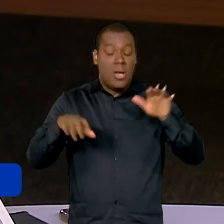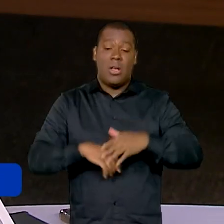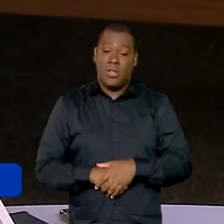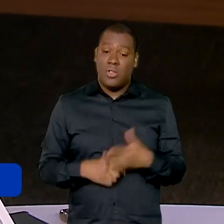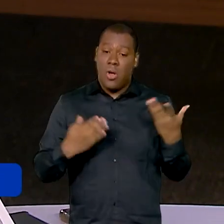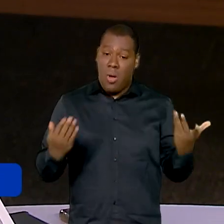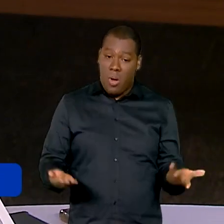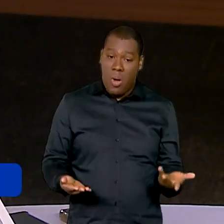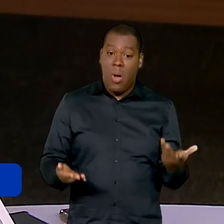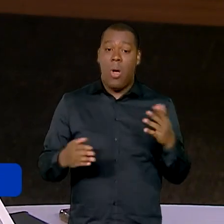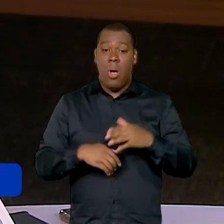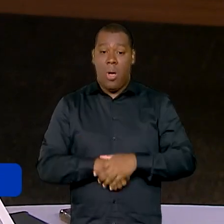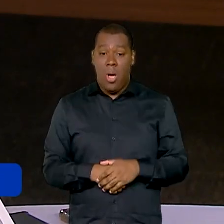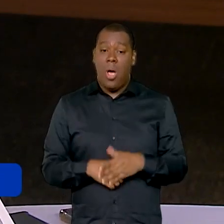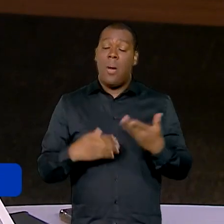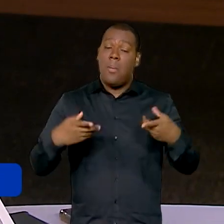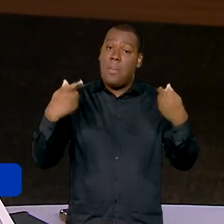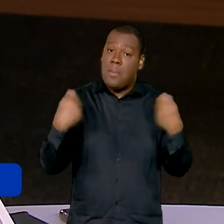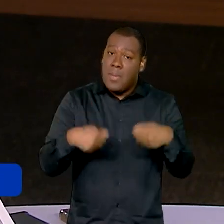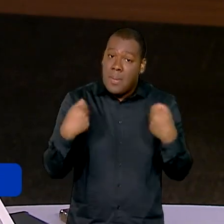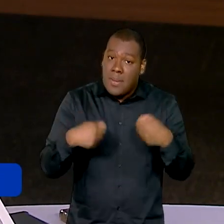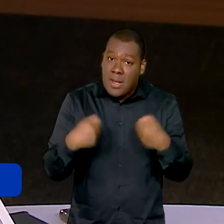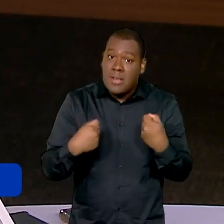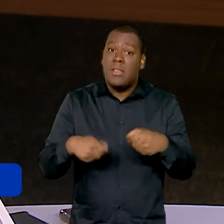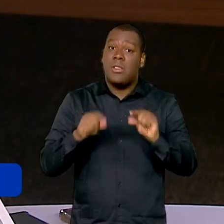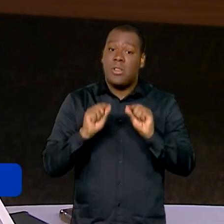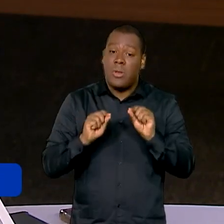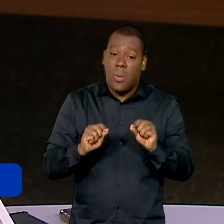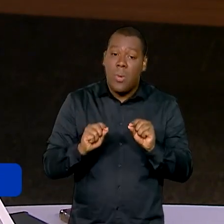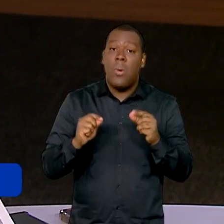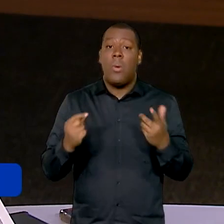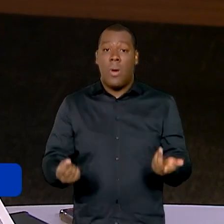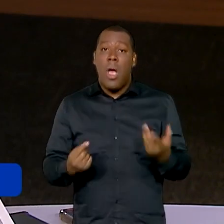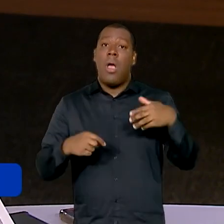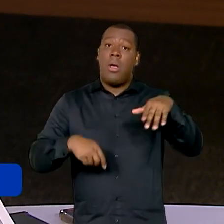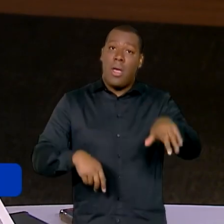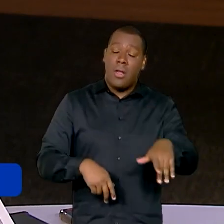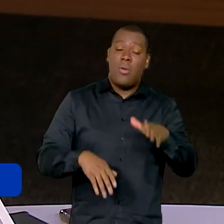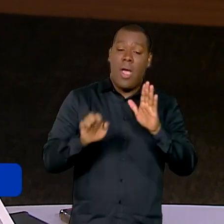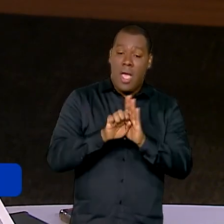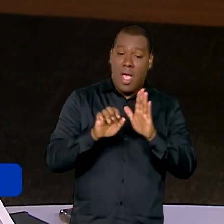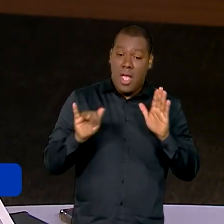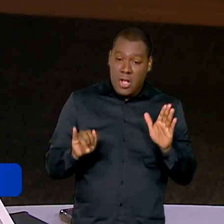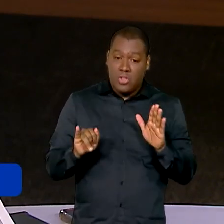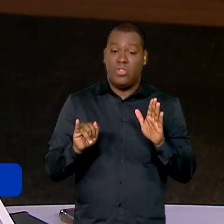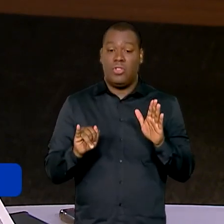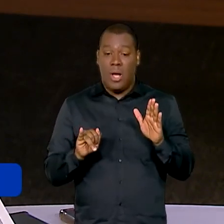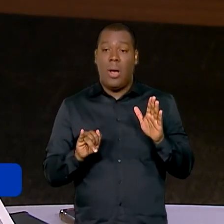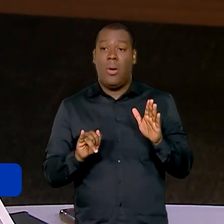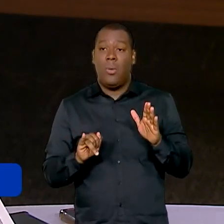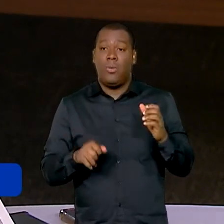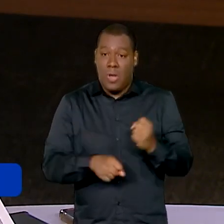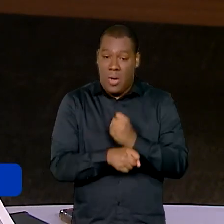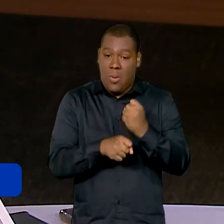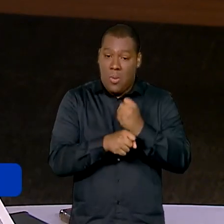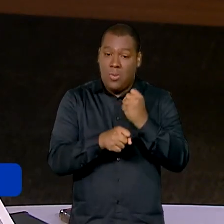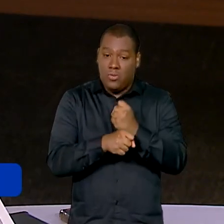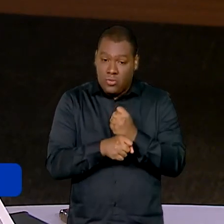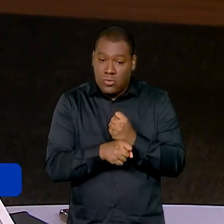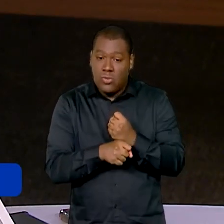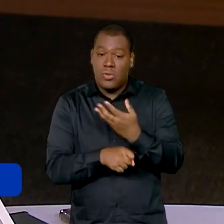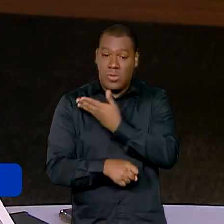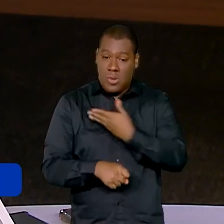uma cobrança somente do presidente. Toda pessoa pública que ocupa a função pública tem a obrigação, o dever de estar informando